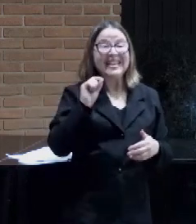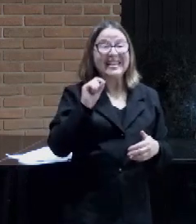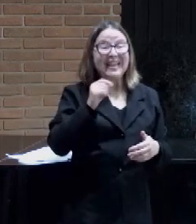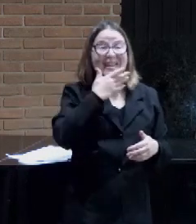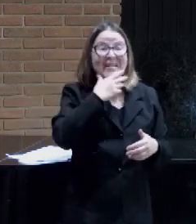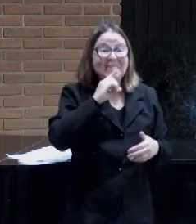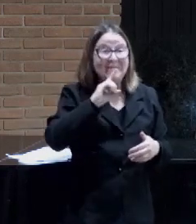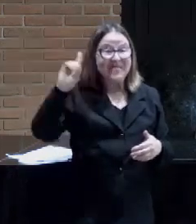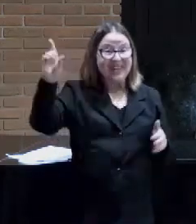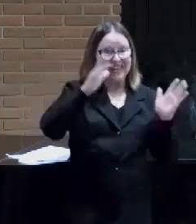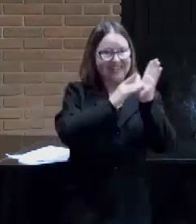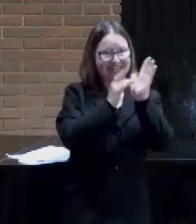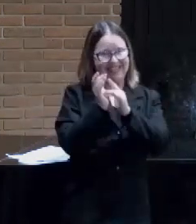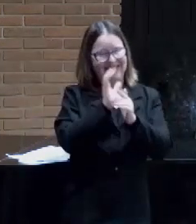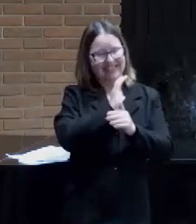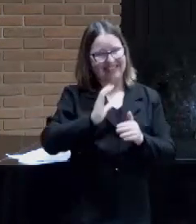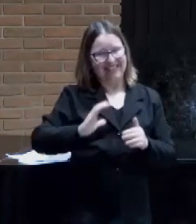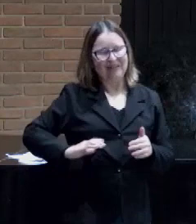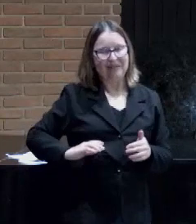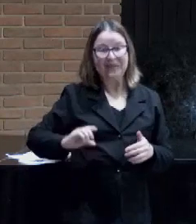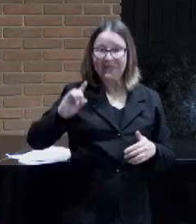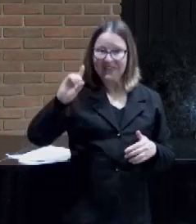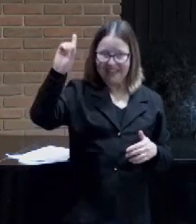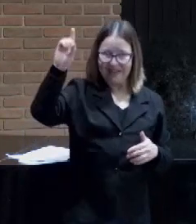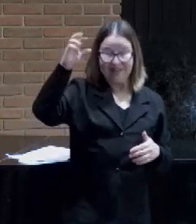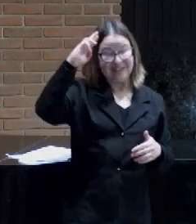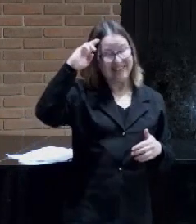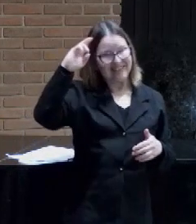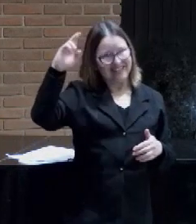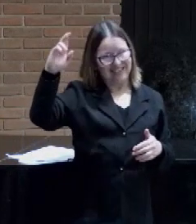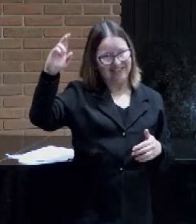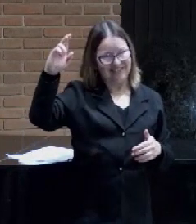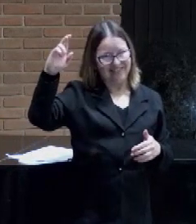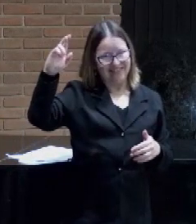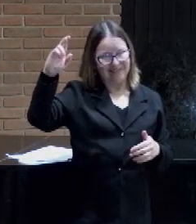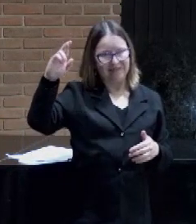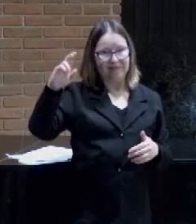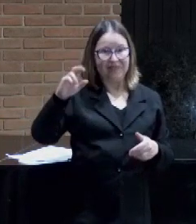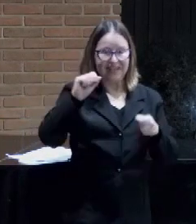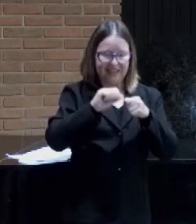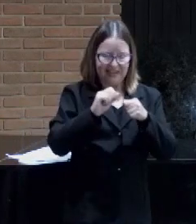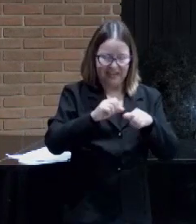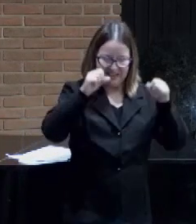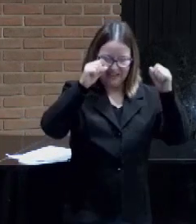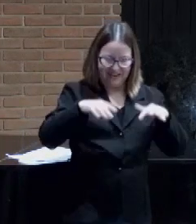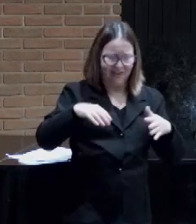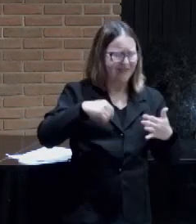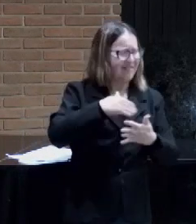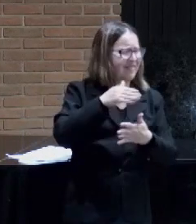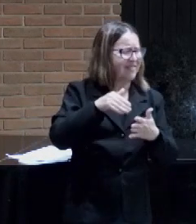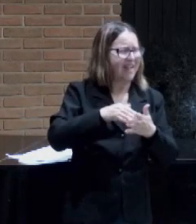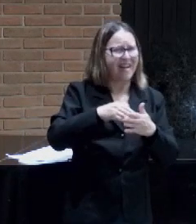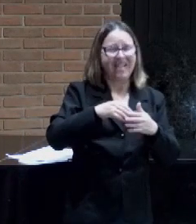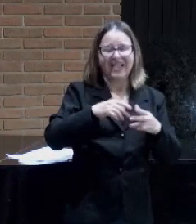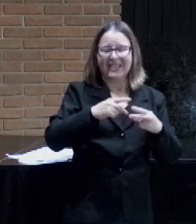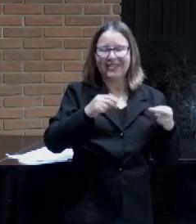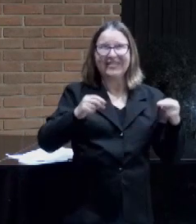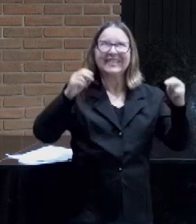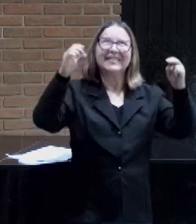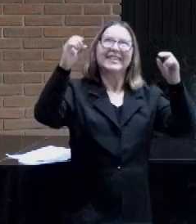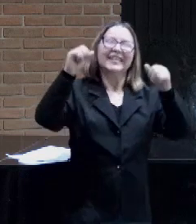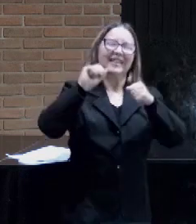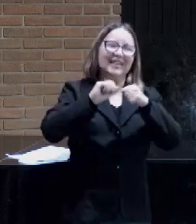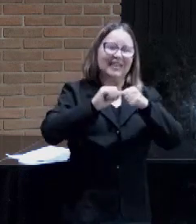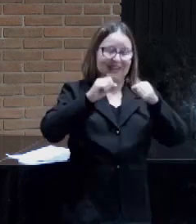Cristo. Deus, o Senhor, como de Jonas, Ele é o Criador de todas as coisas, que criou o céu, criou a